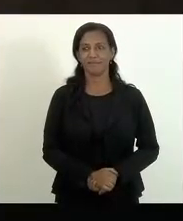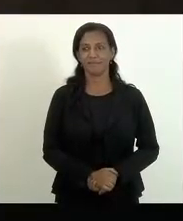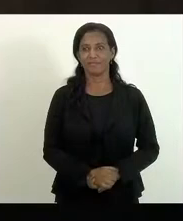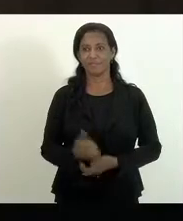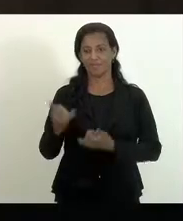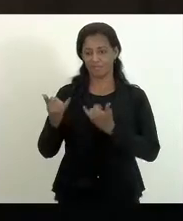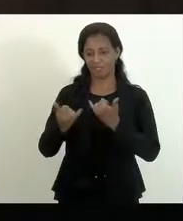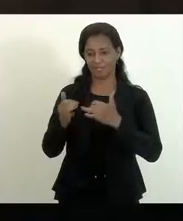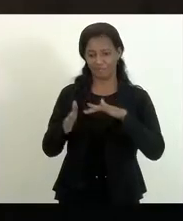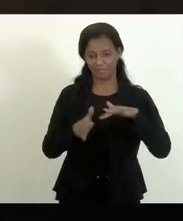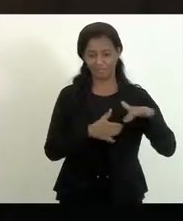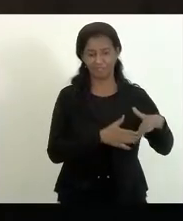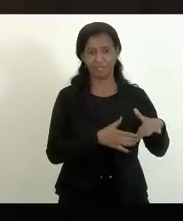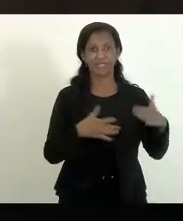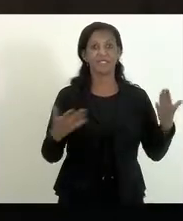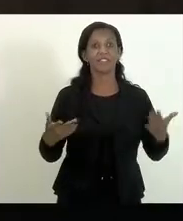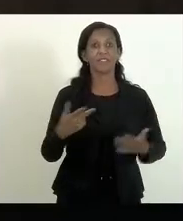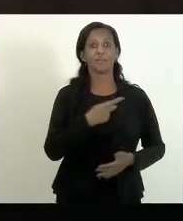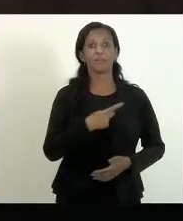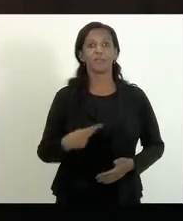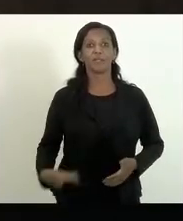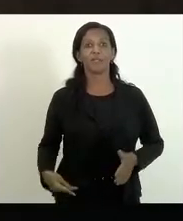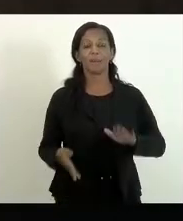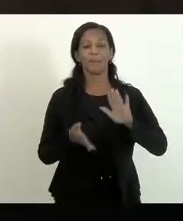Brincadeiras à parte, senhor presidente, o parecer.